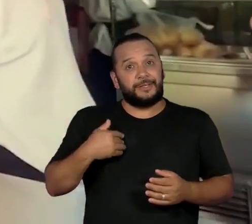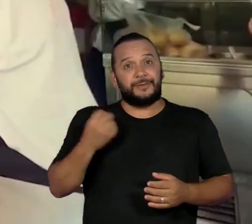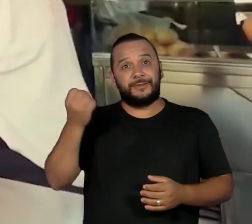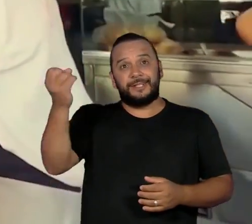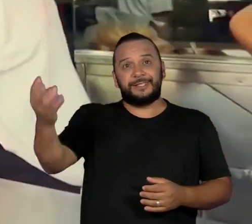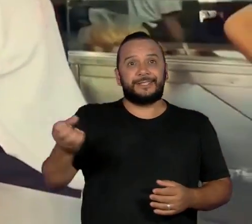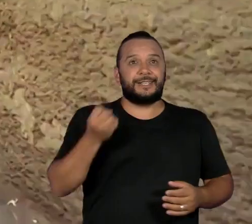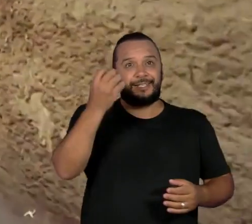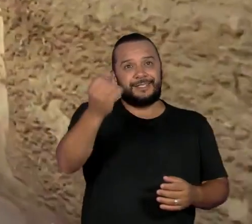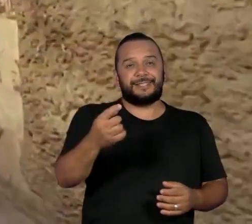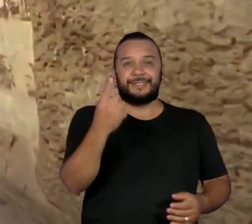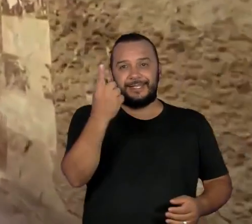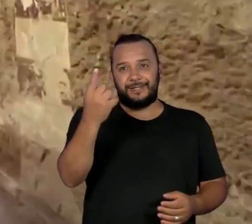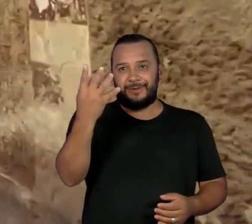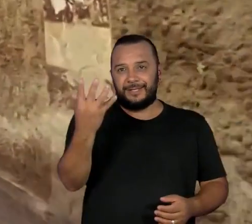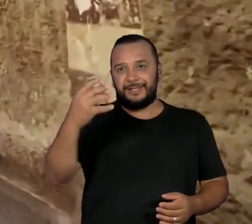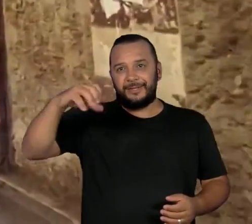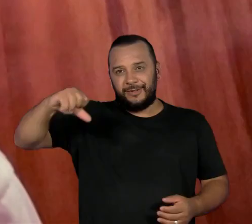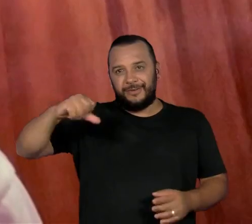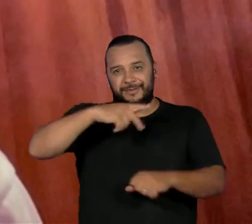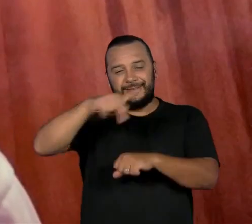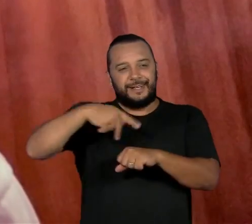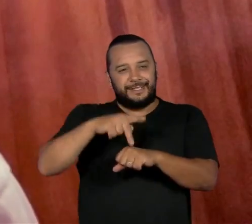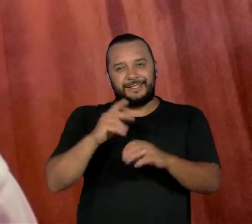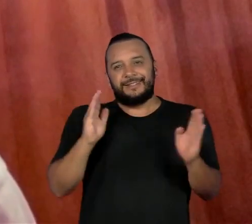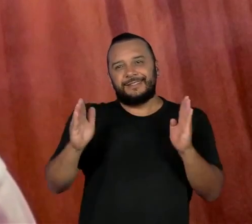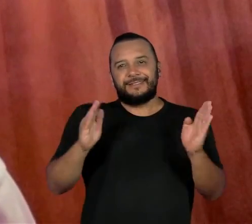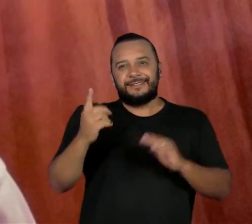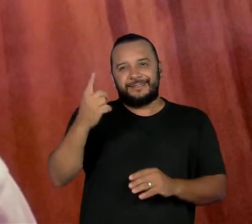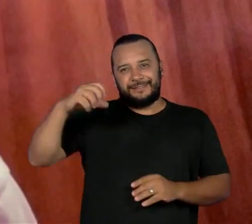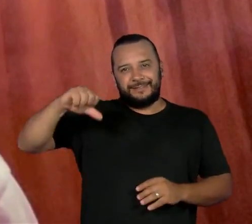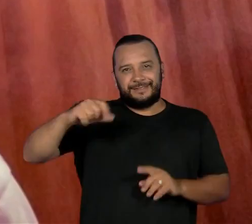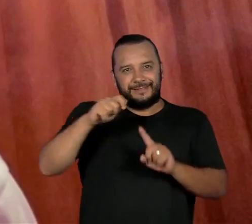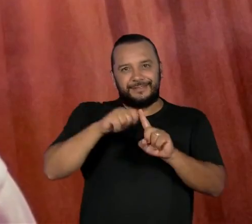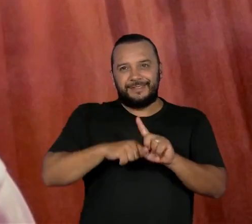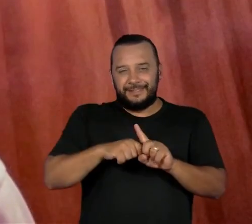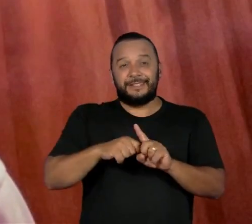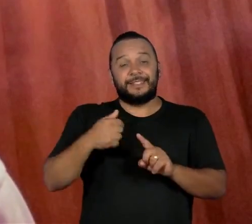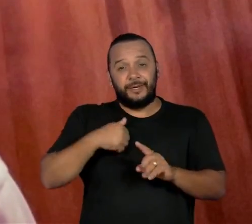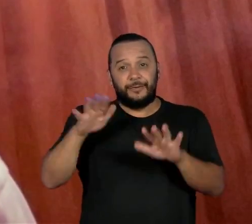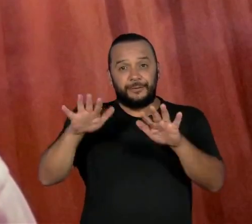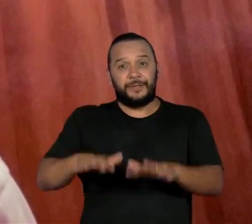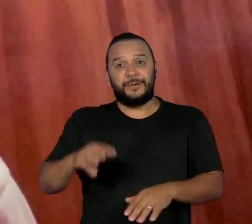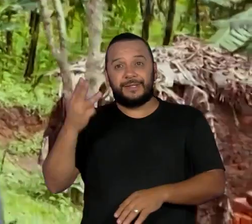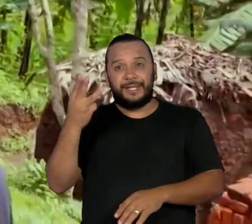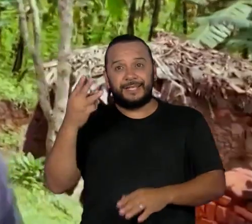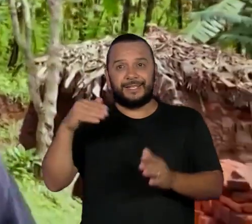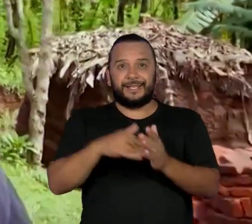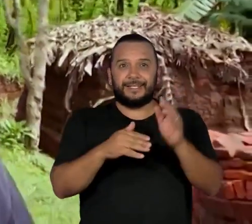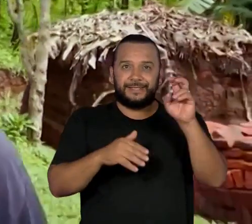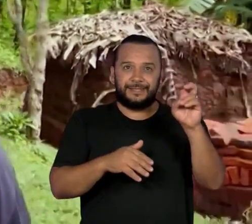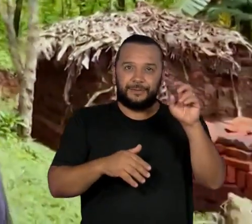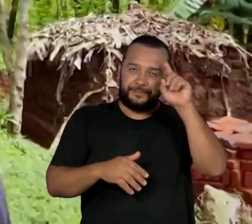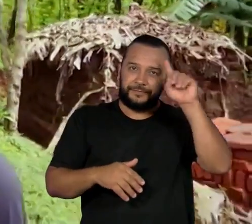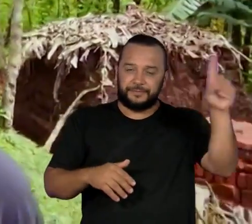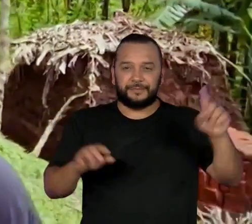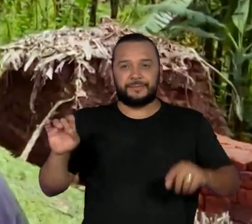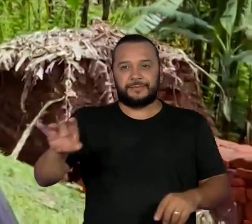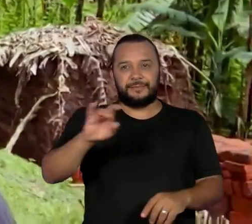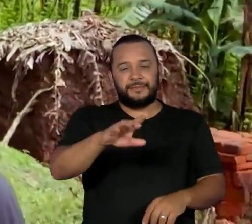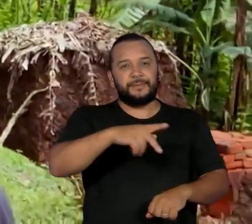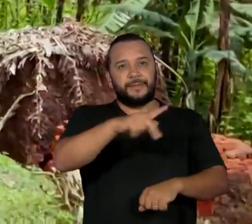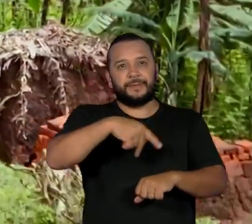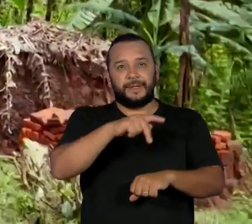149 países em 19 meses e normalmente eu passo uma média de 3 a 5 dias em cada país. Dessa vez, a gente está na